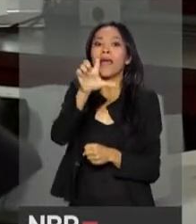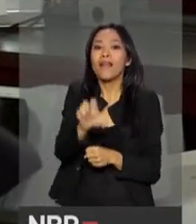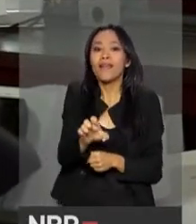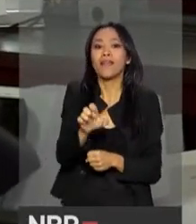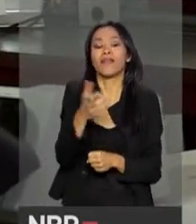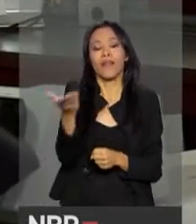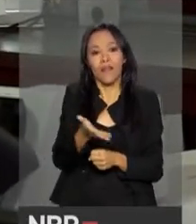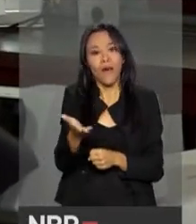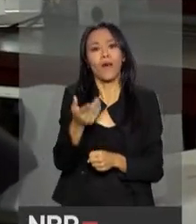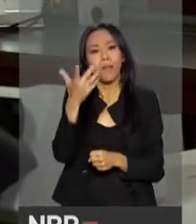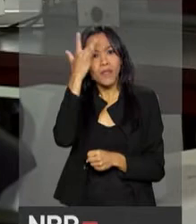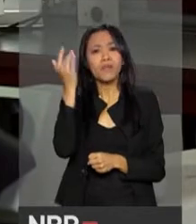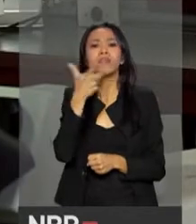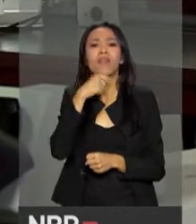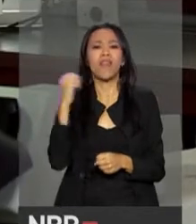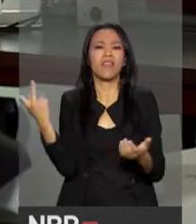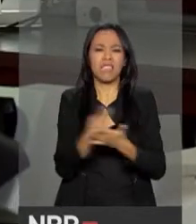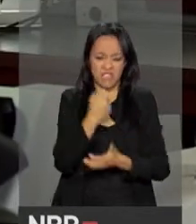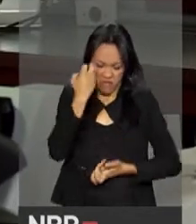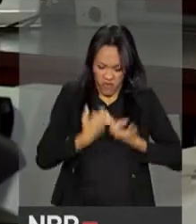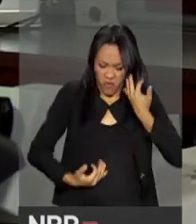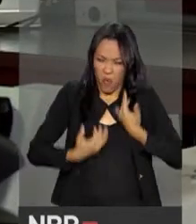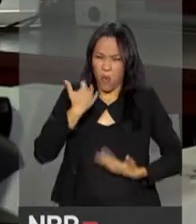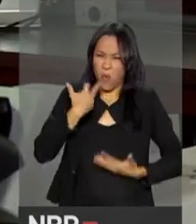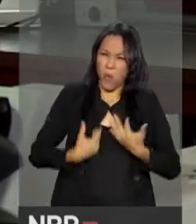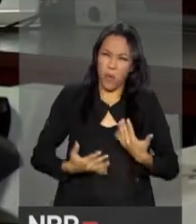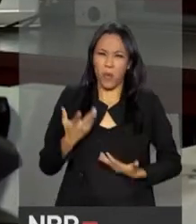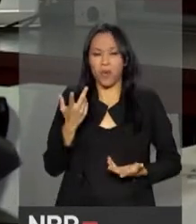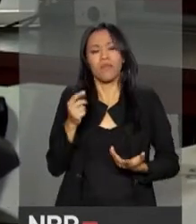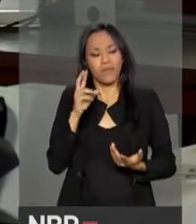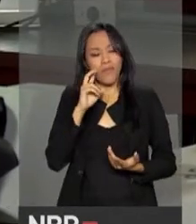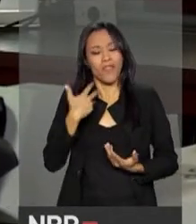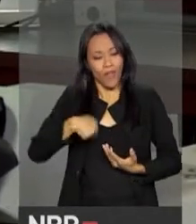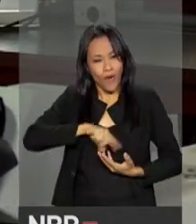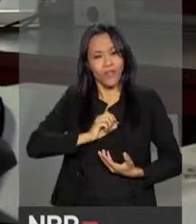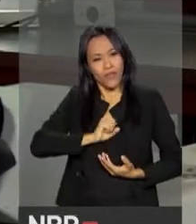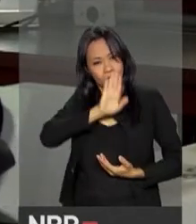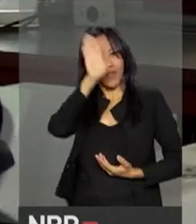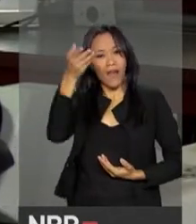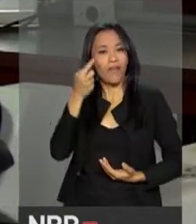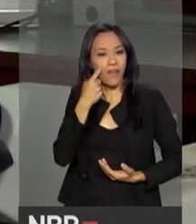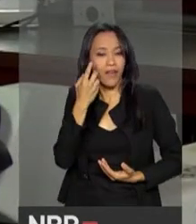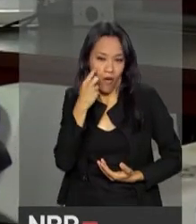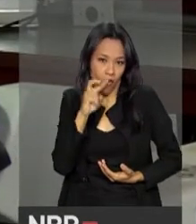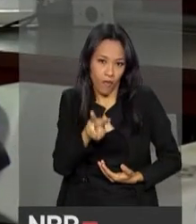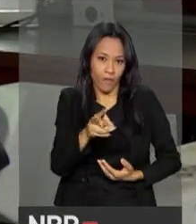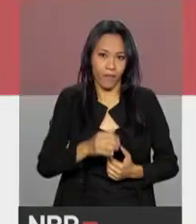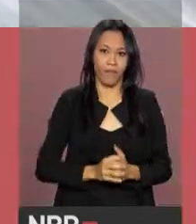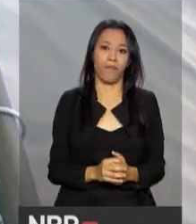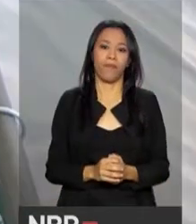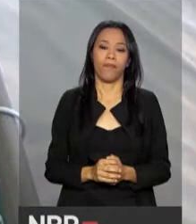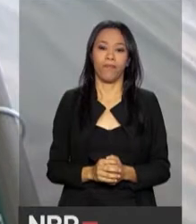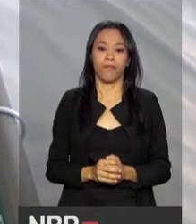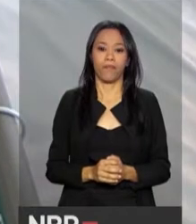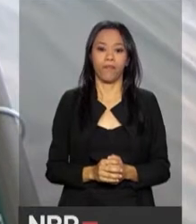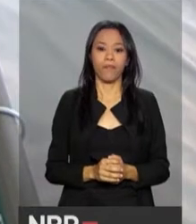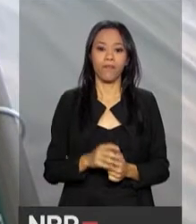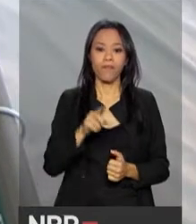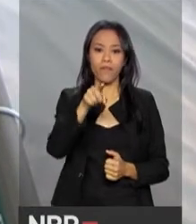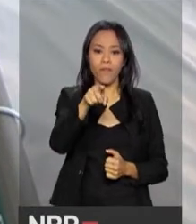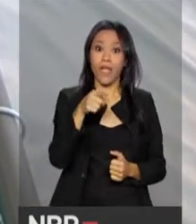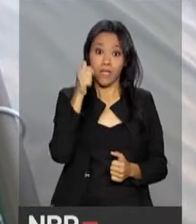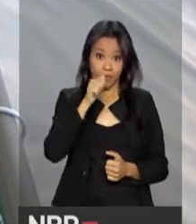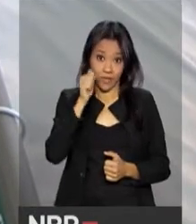principalmente vítimas de queimaduras e grandes traumas a nossa equipe do rio foi lá conferir dá uma olhada não faz